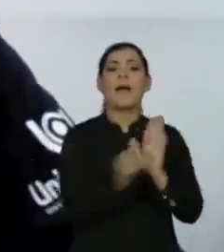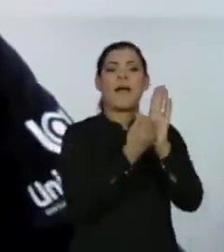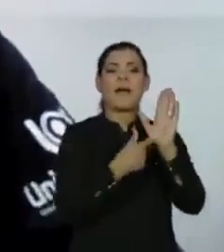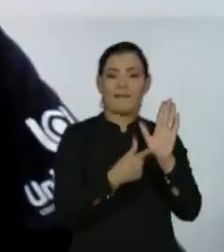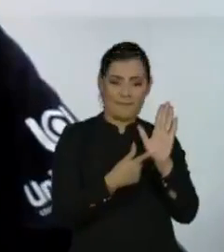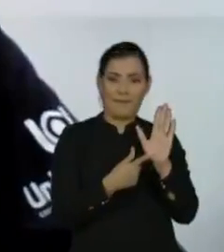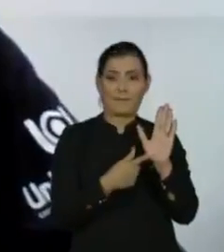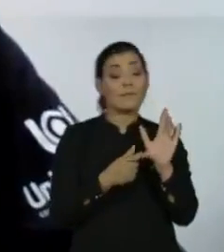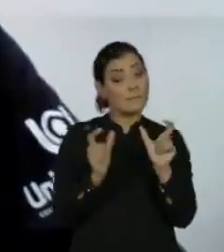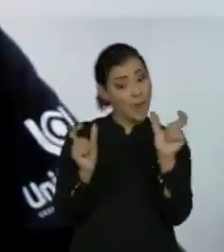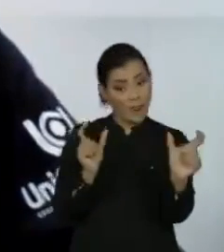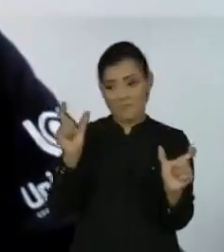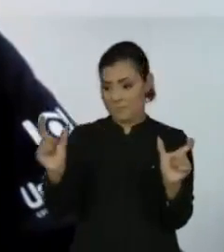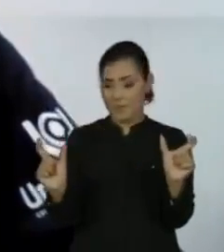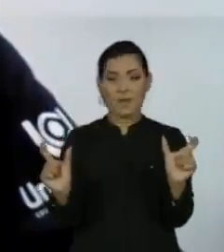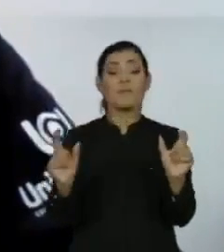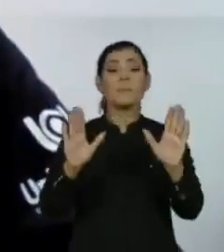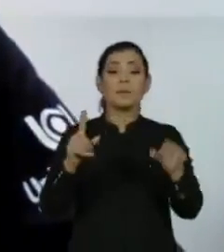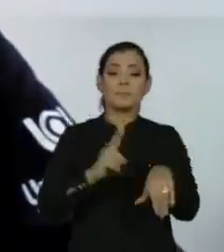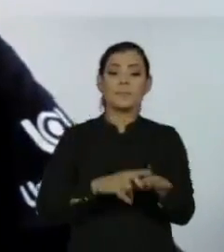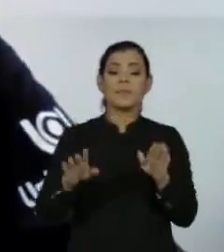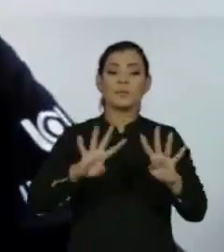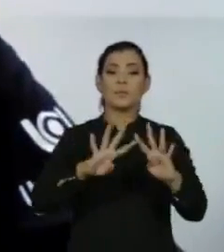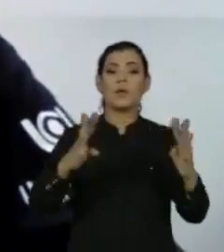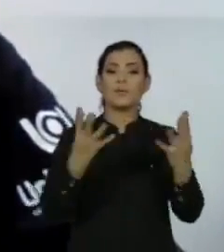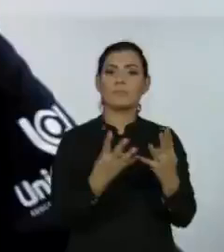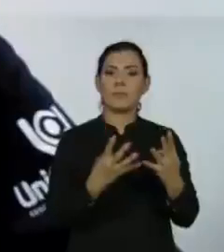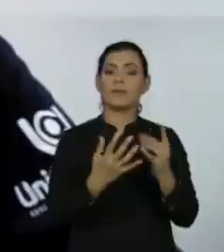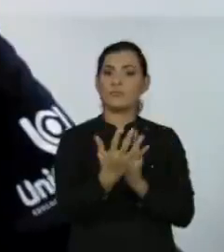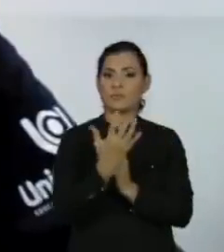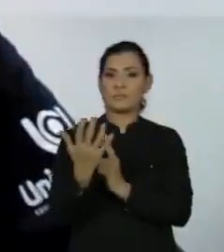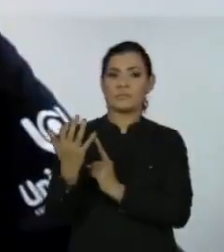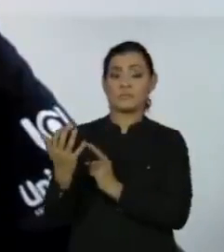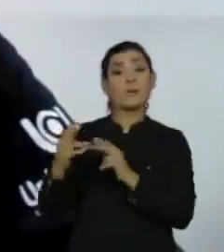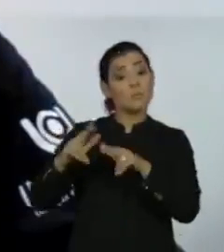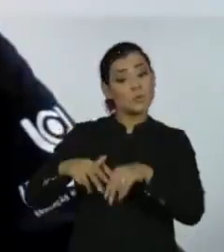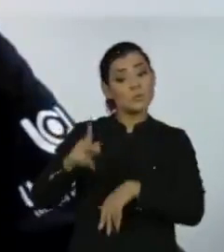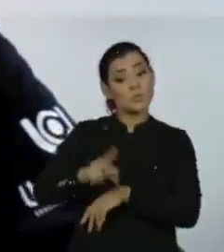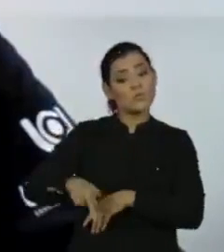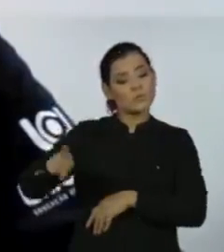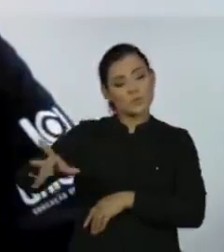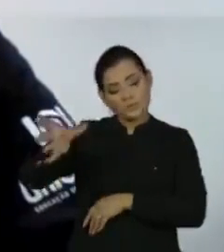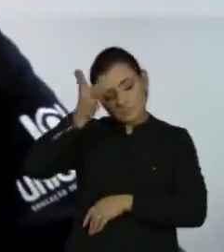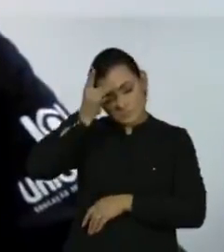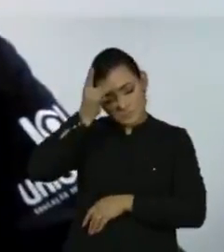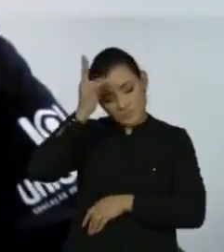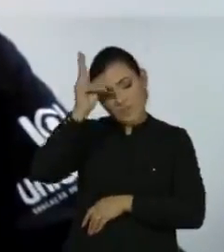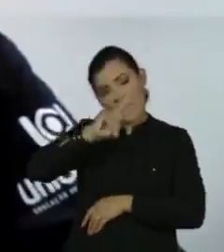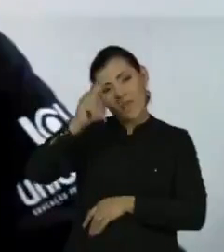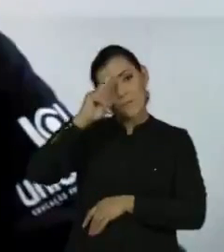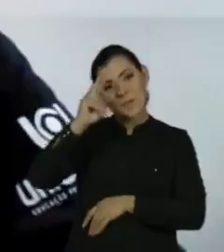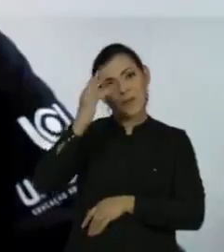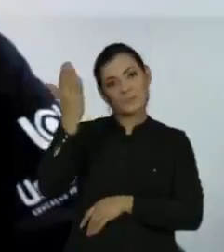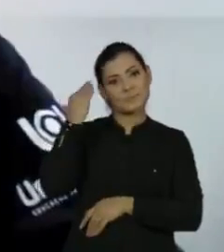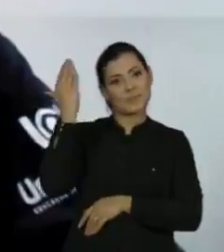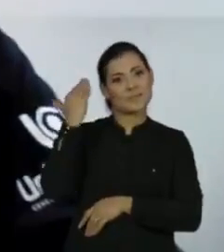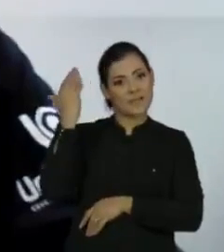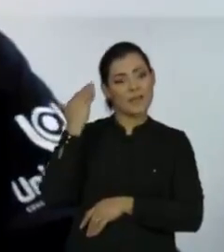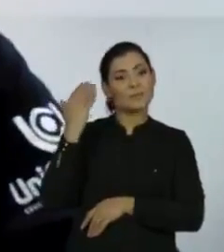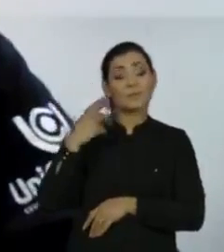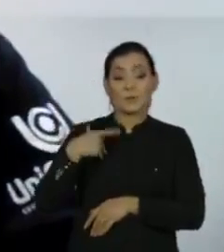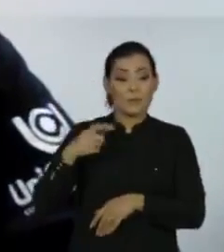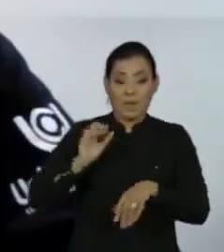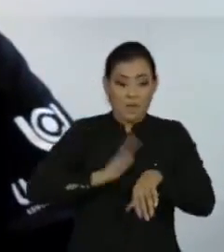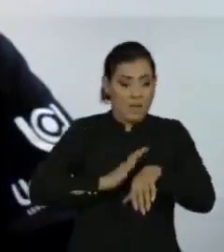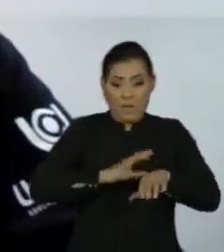Nós fomos marcados por um momento de pandemia. Todo docente, né, vai ter na sua memória a aceleração de um aprendizado.